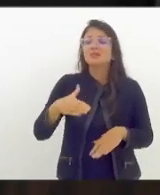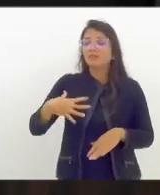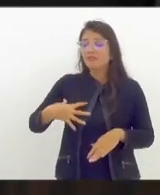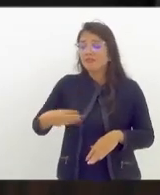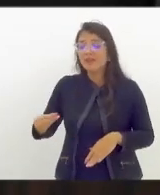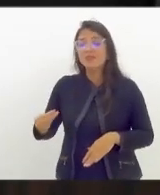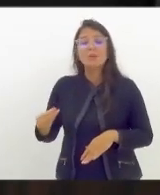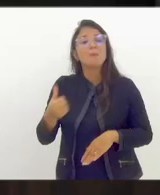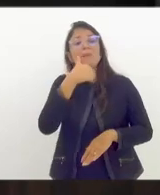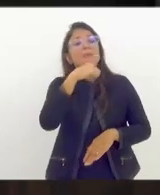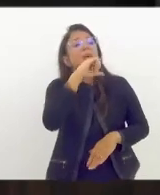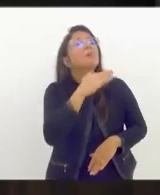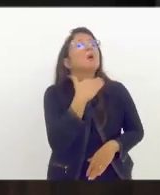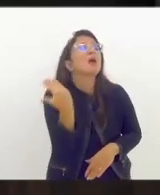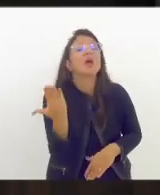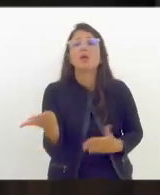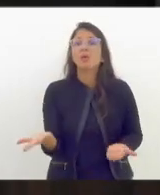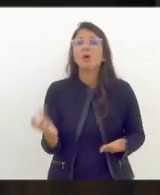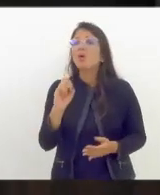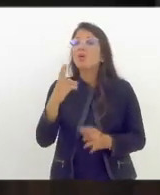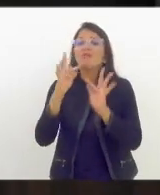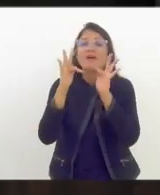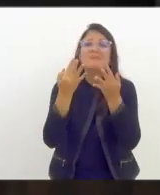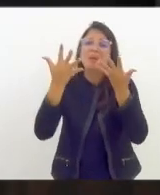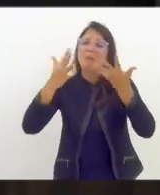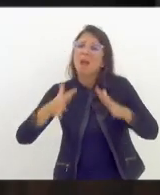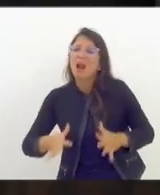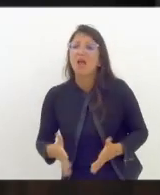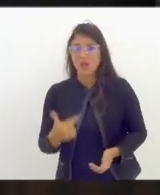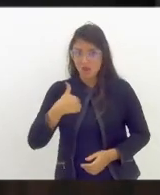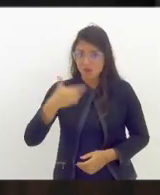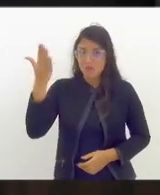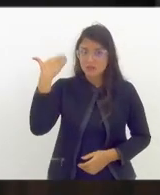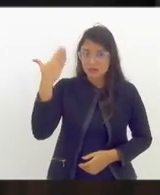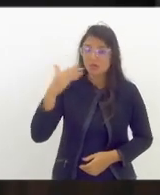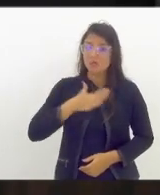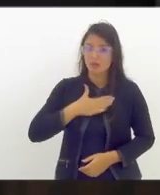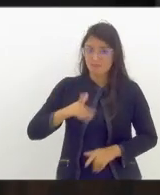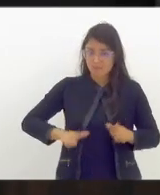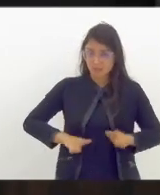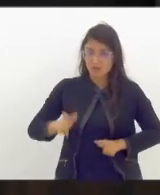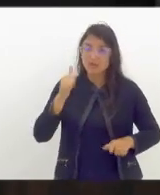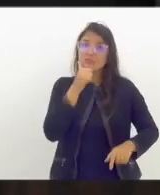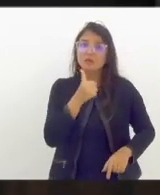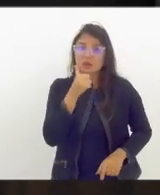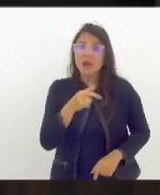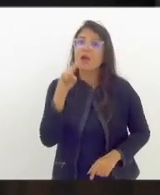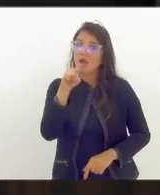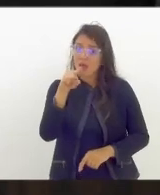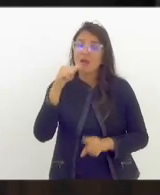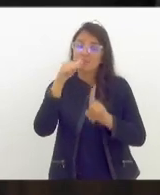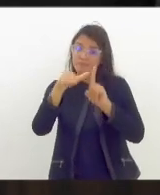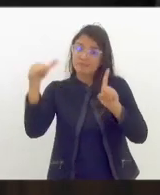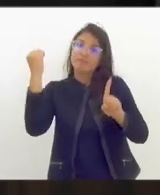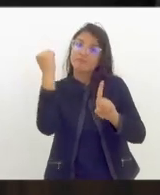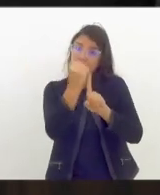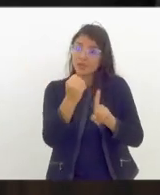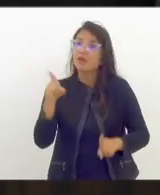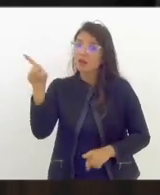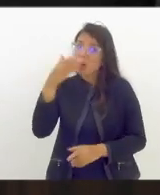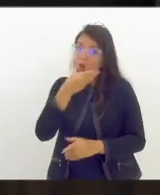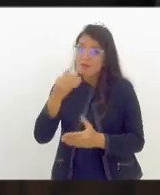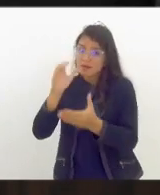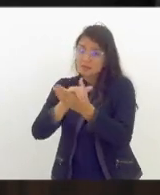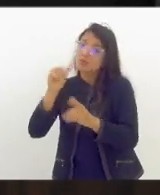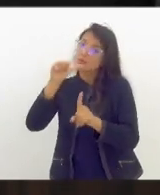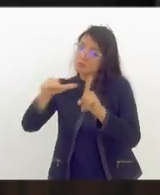famílias destroçadas. Eu tive a minha prima, tia Ju, vítima de feminicídio, o marido matou ela,